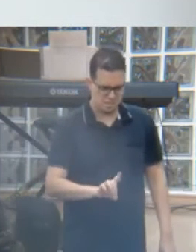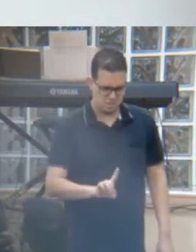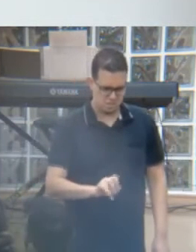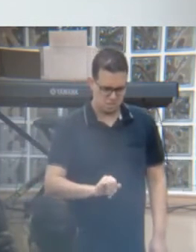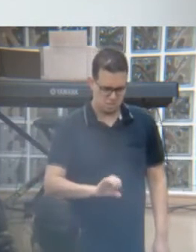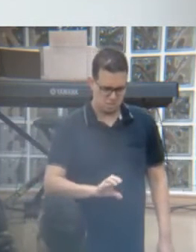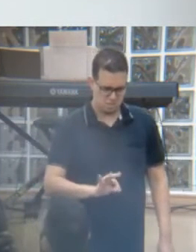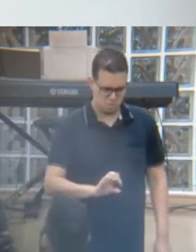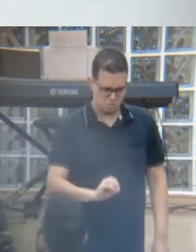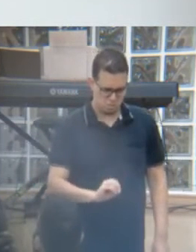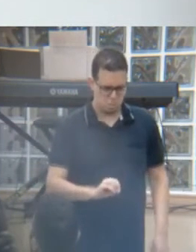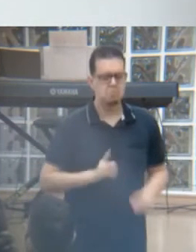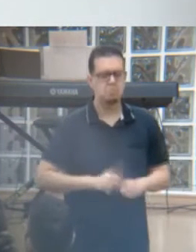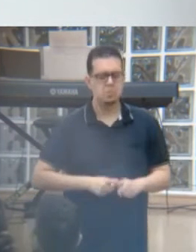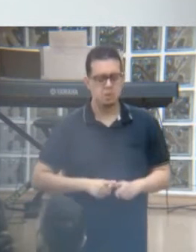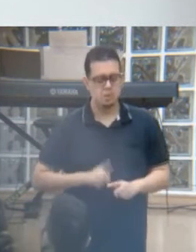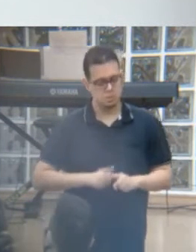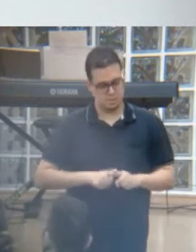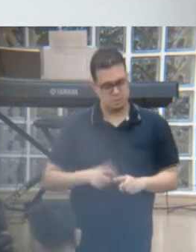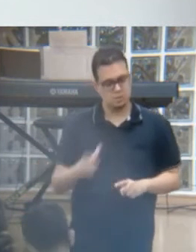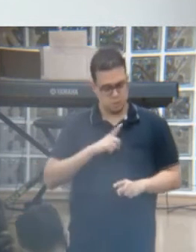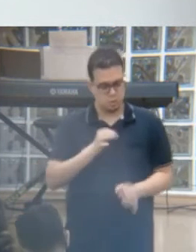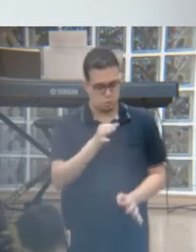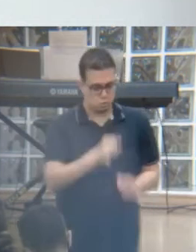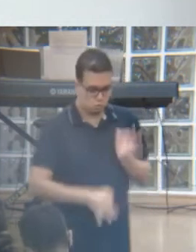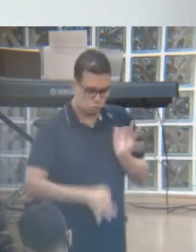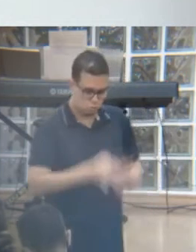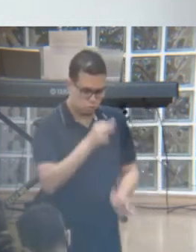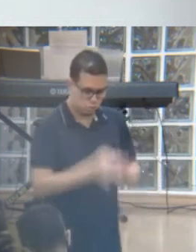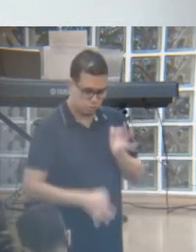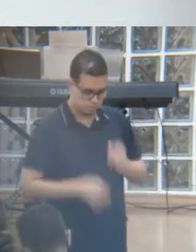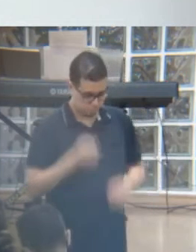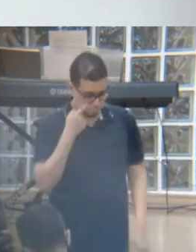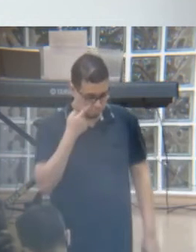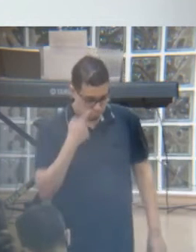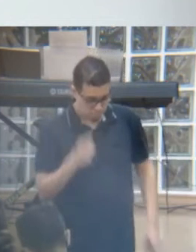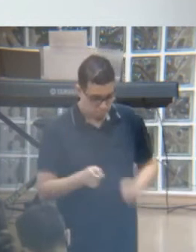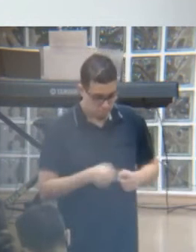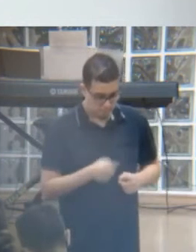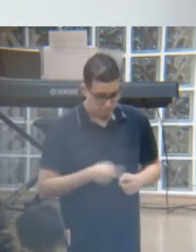estabelecendo um juízo, um julgamento. Primeiro veredito: Deus vive.